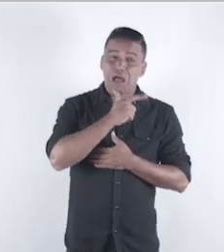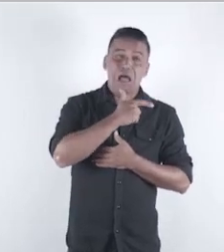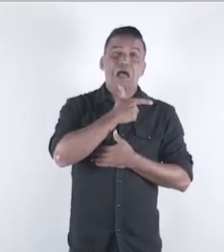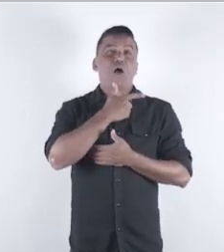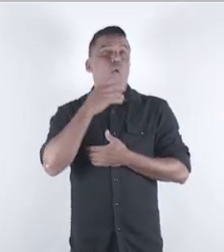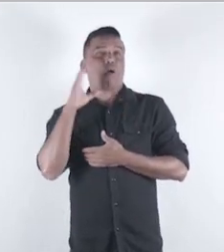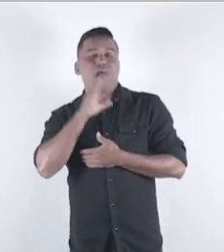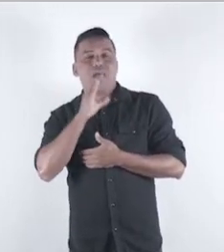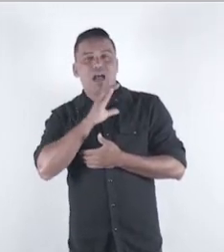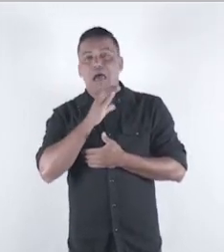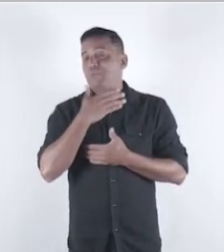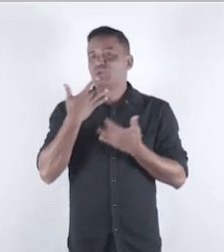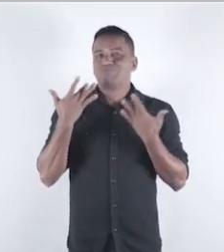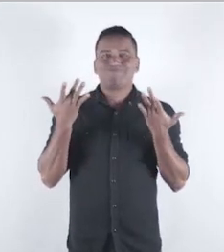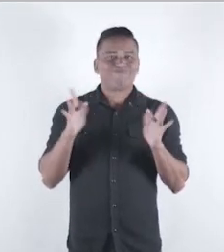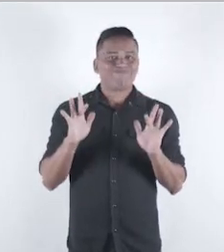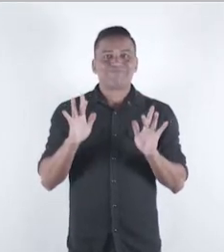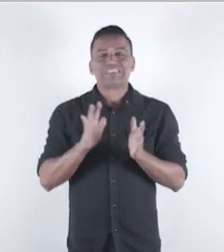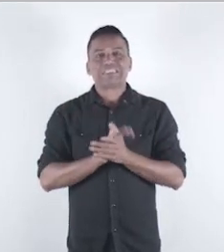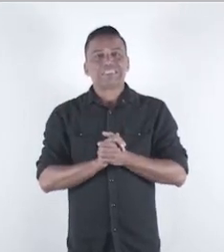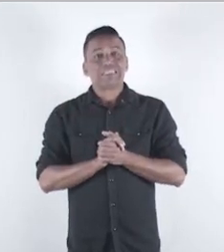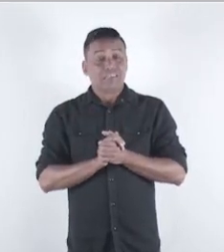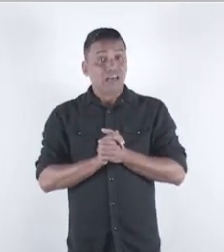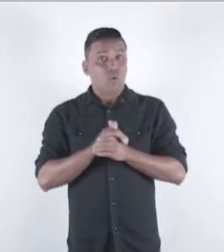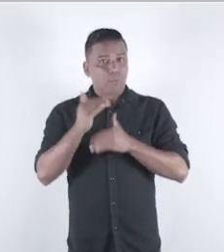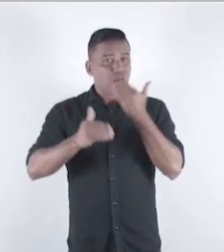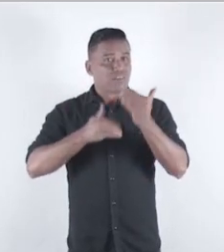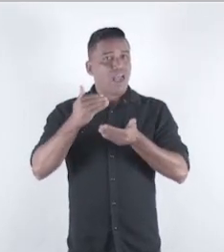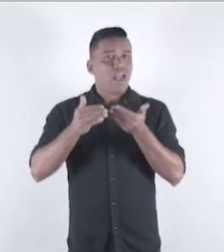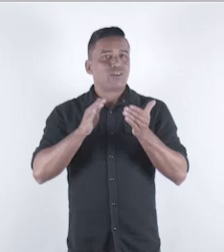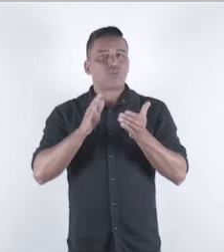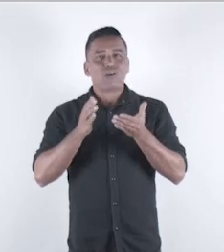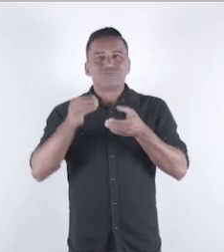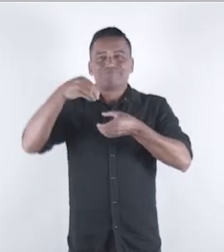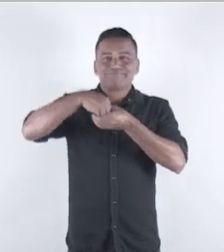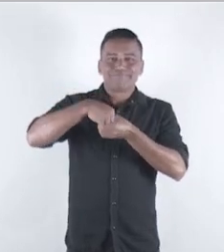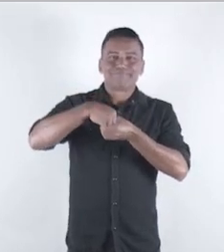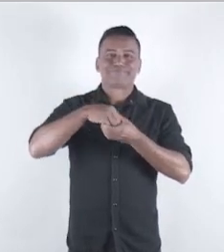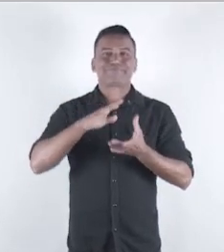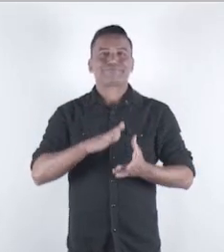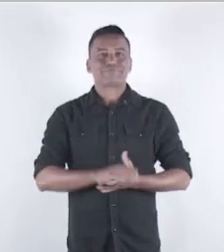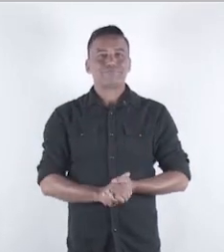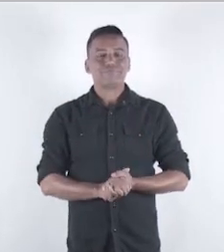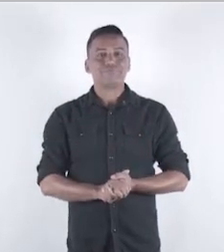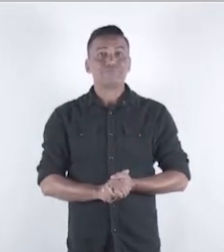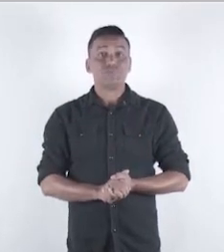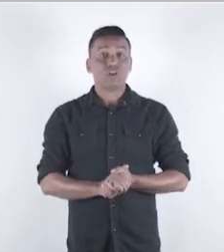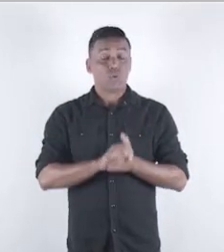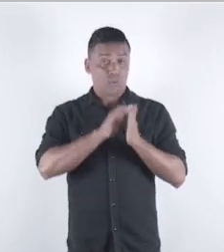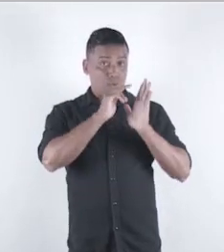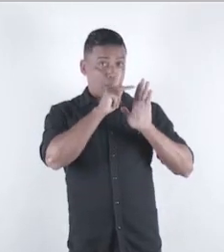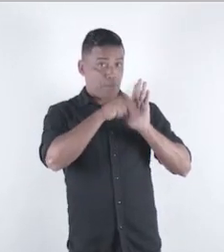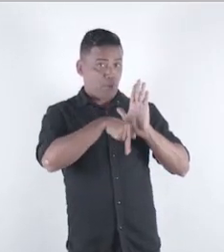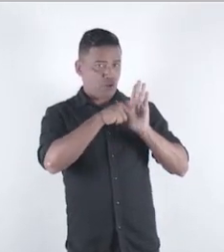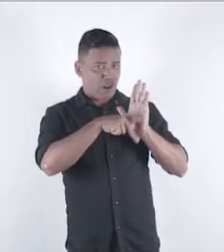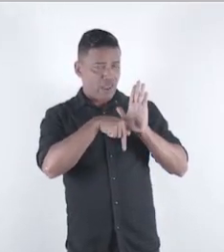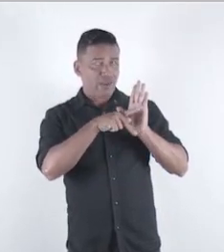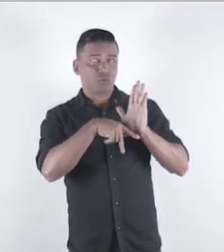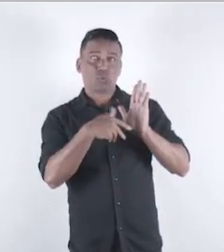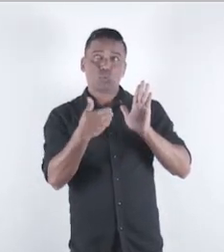tal. E eu estava mais envolvido nesse processo na época, sabe? E como era um projeto